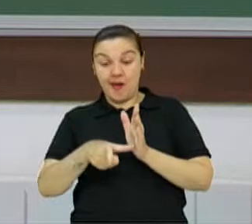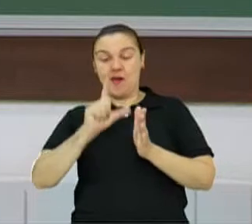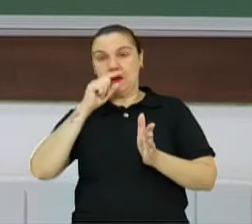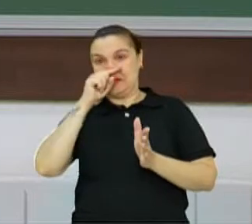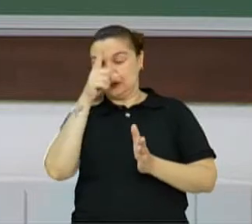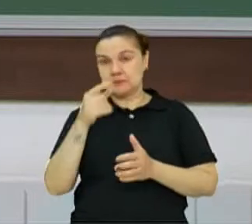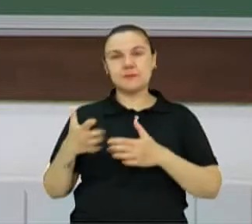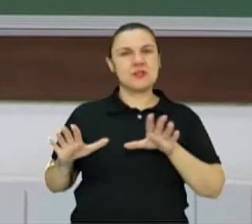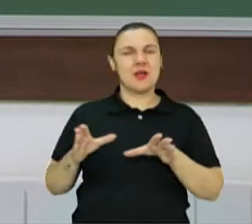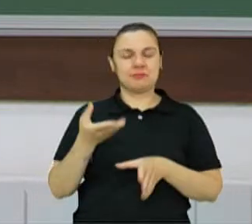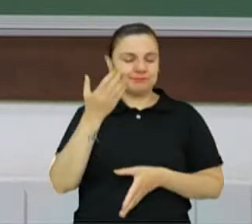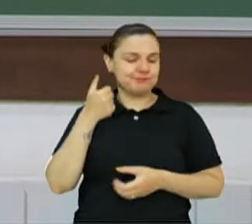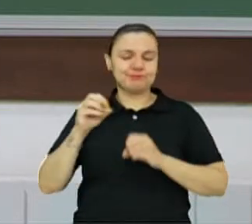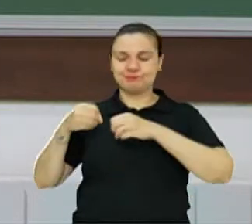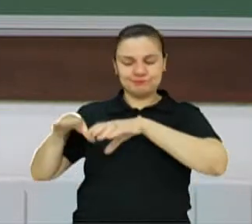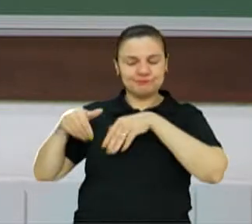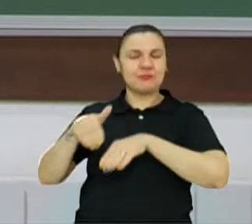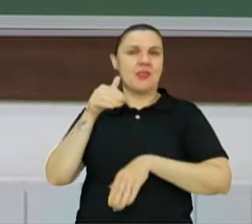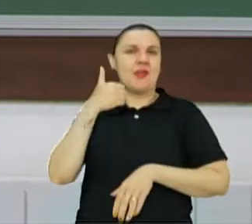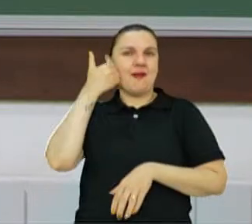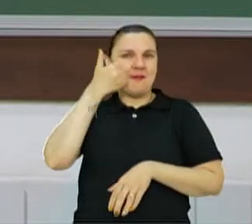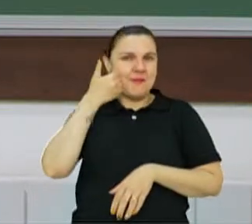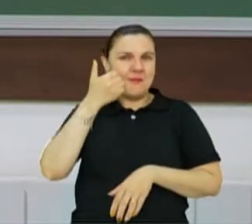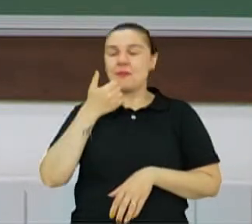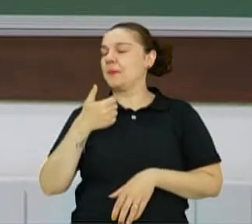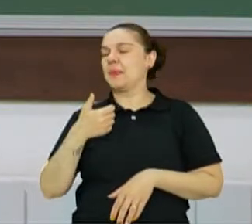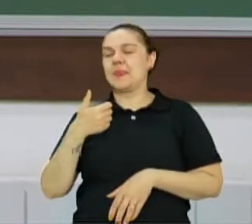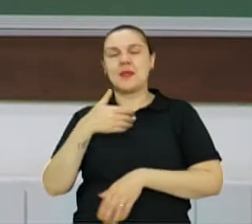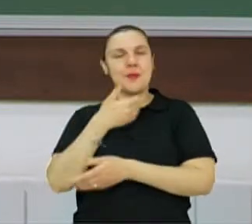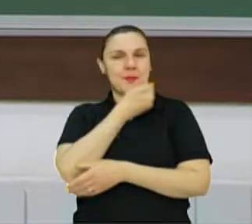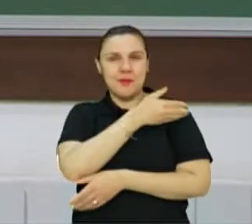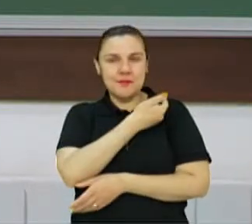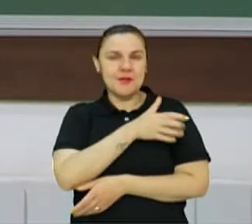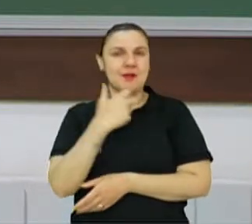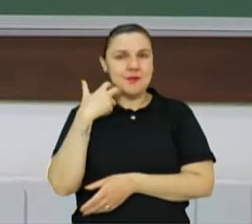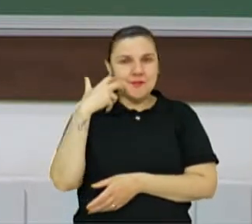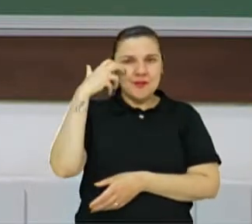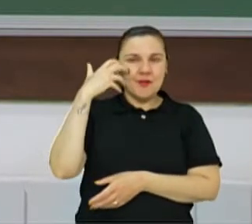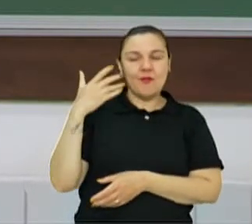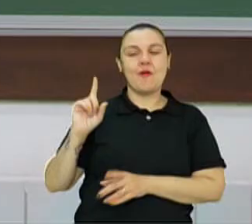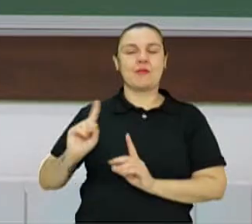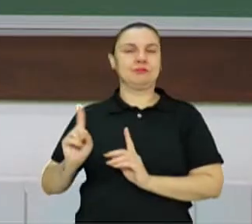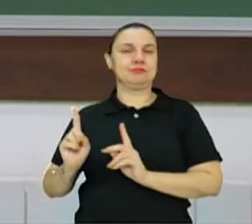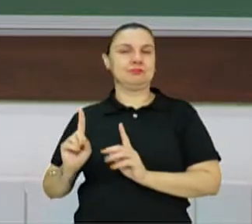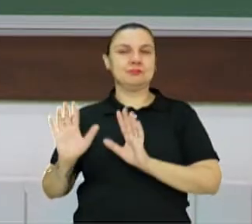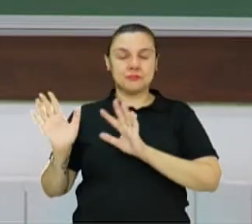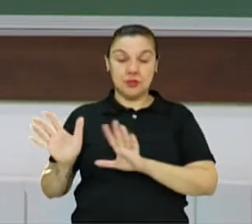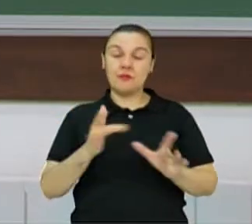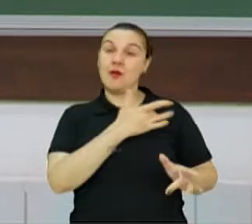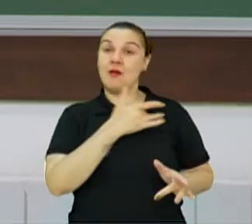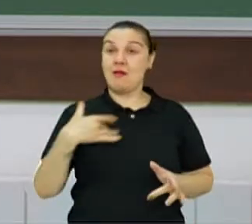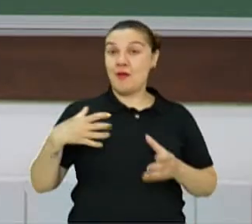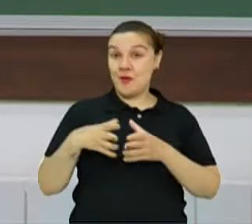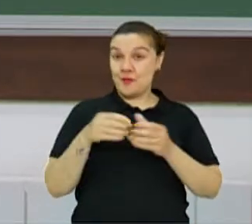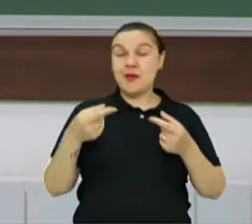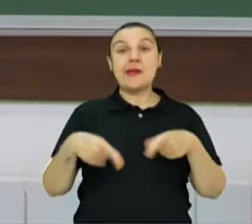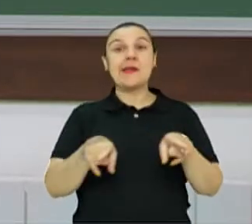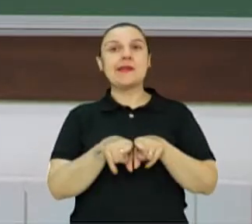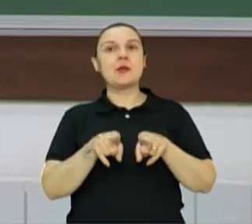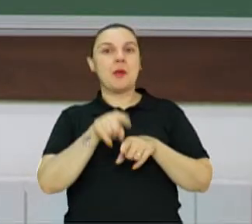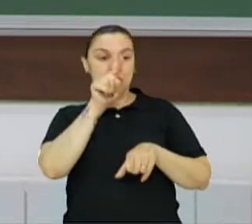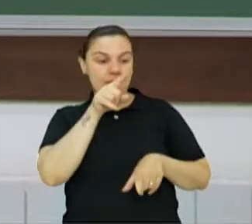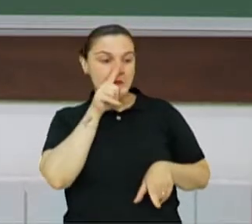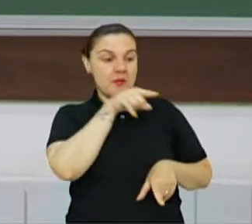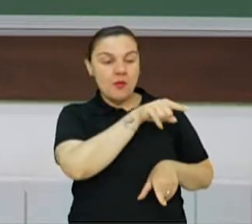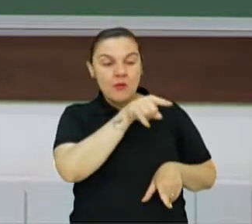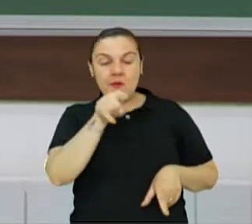deixar o preconceito, a vergonha de lado, mais rapidamente essa pessoa estará curada, né? E também não vai estar comprometendo, ameaçando